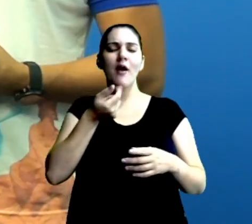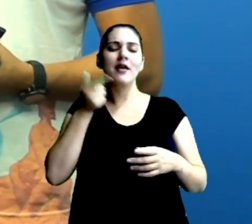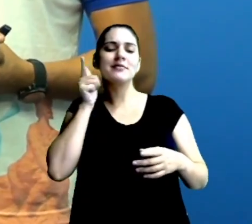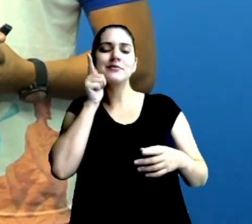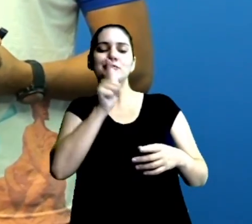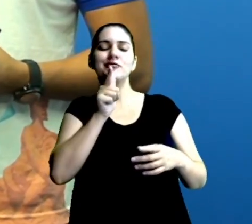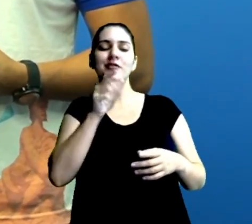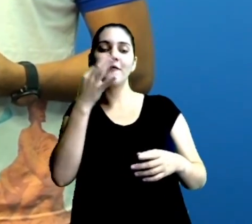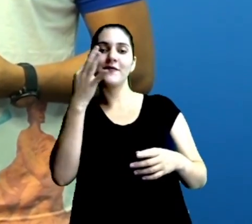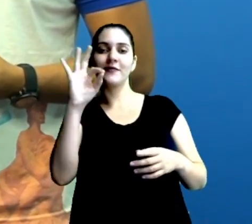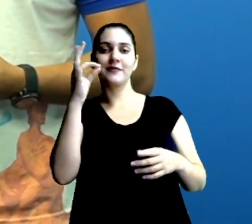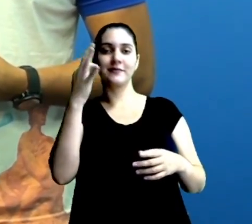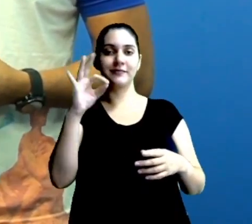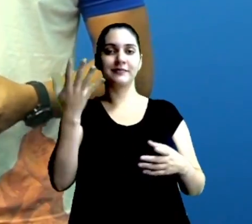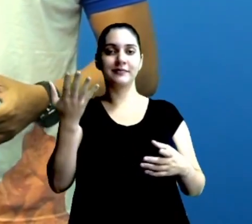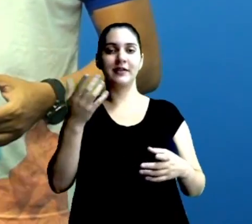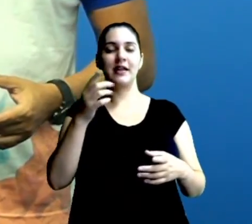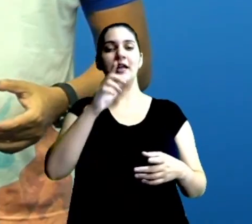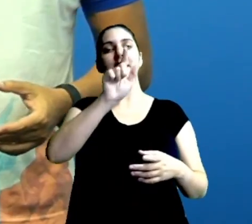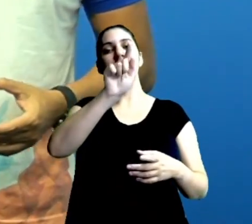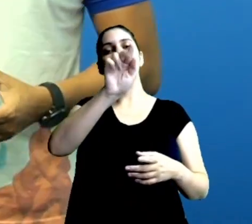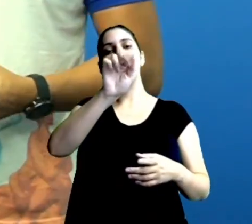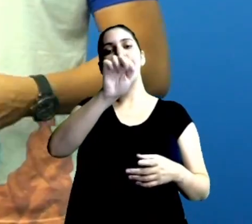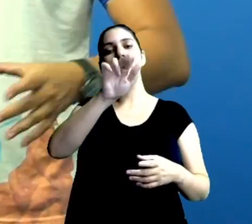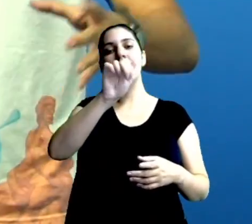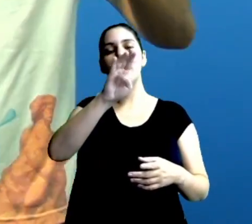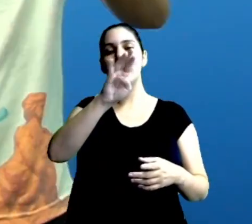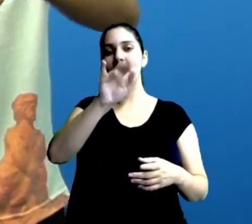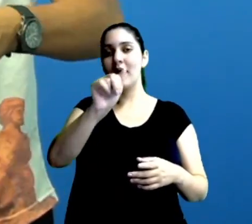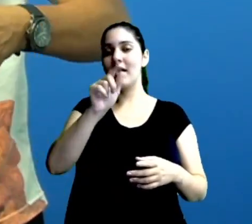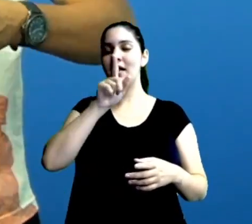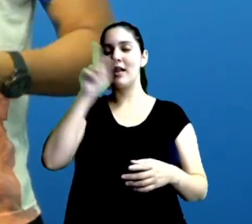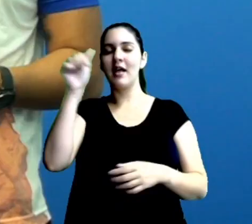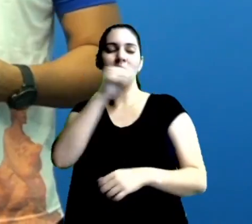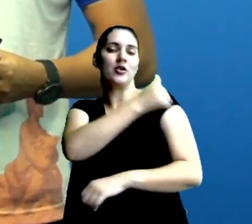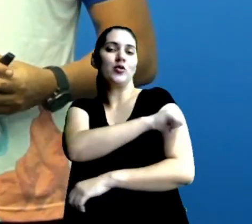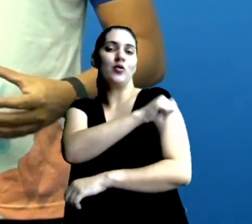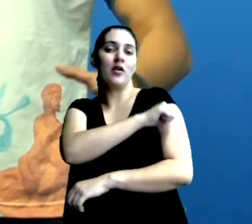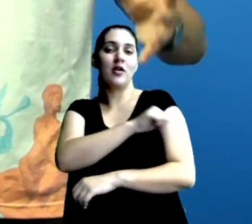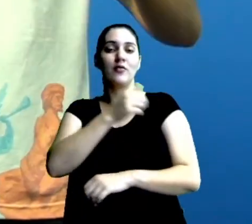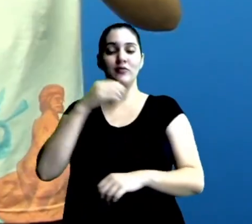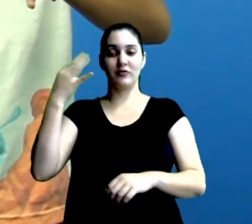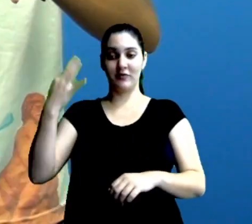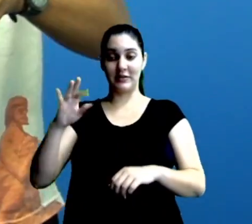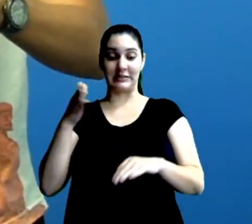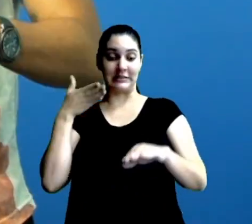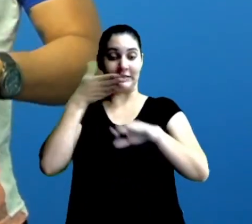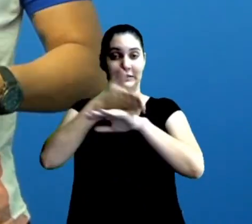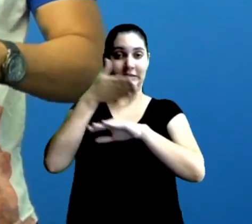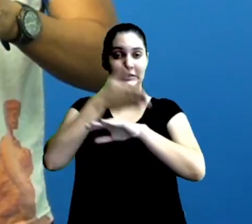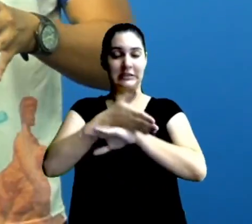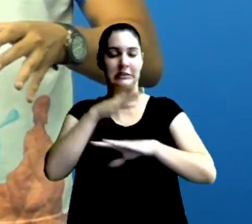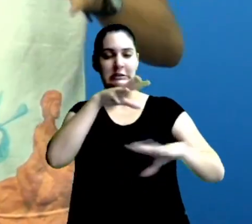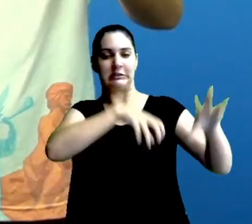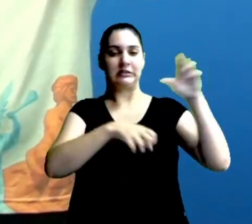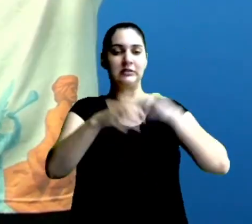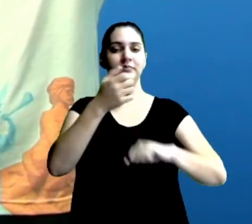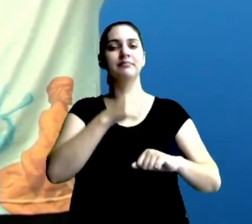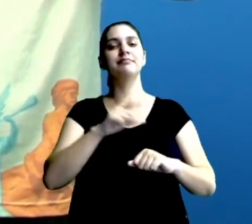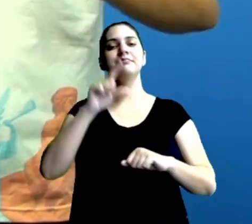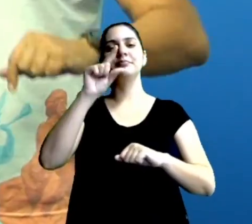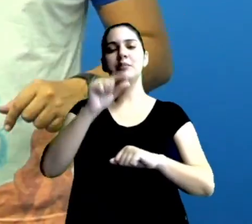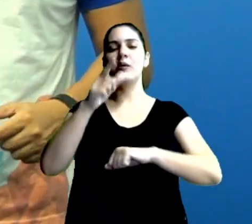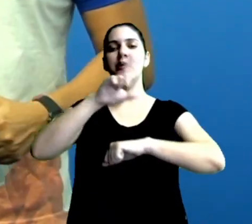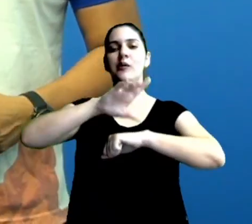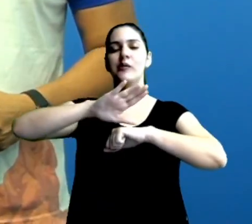na ilha de Guanabara, no Rio de Janeiro. Eles até invadiram aquele território, ficou ainda sendo durante pouquinho tempo, mas